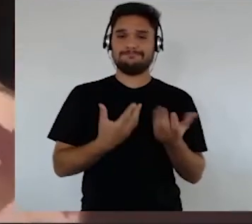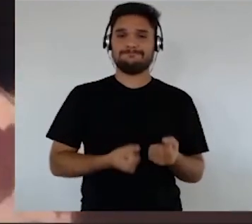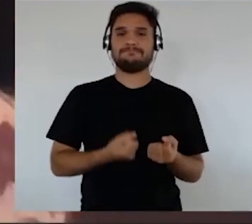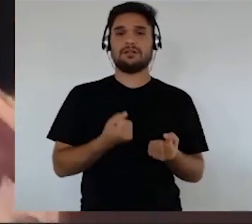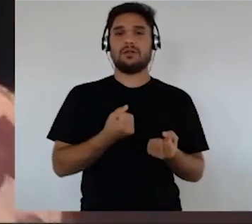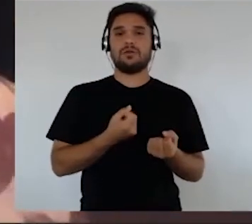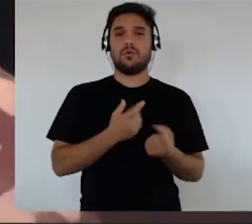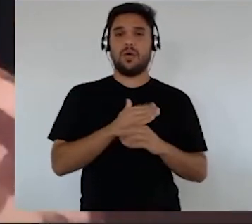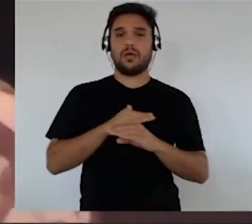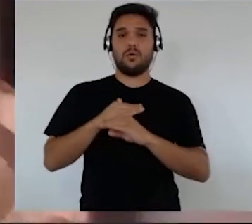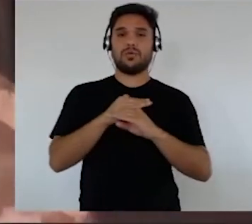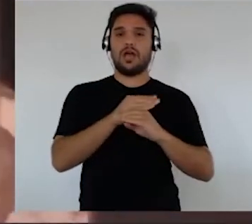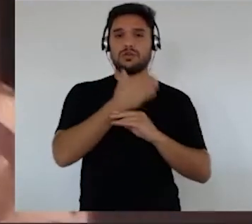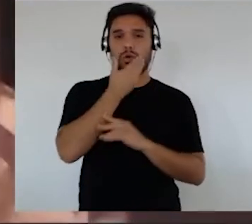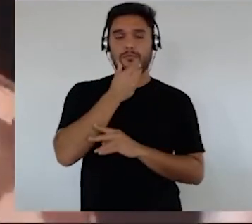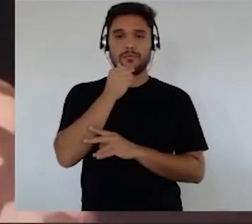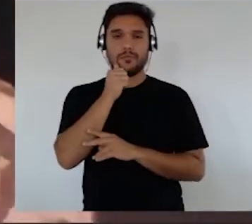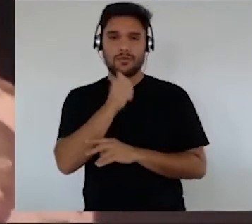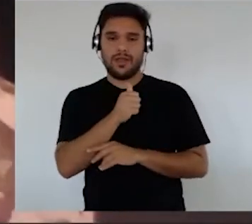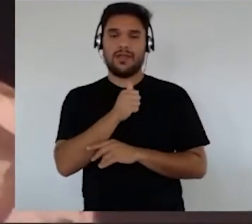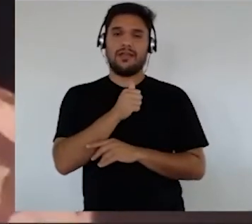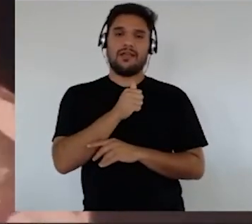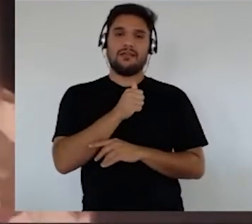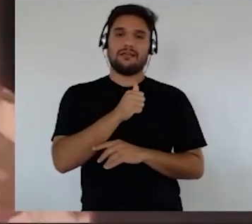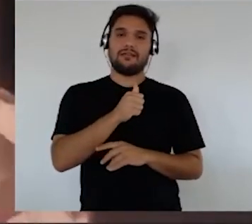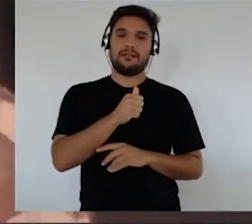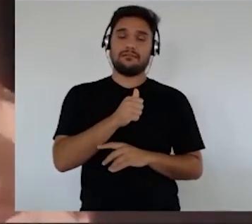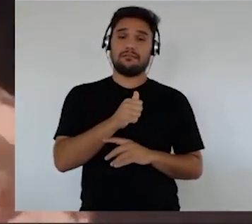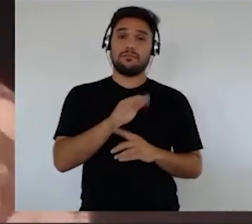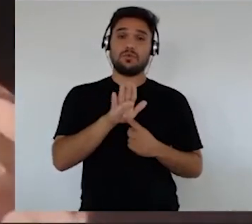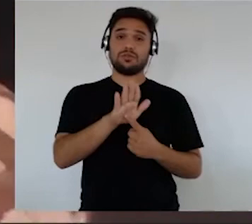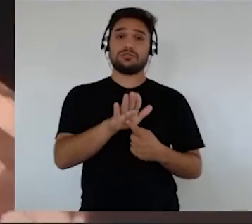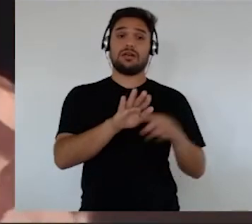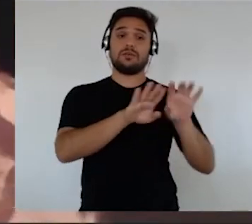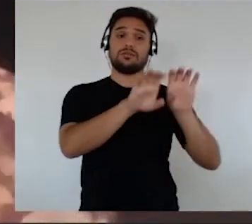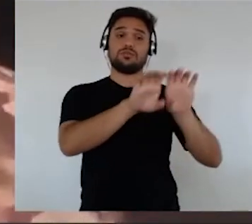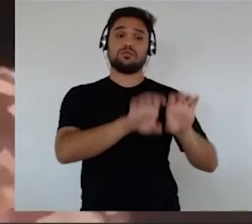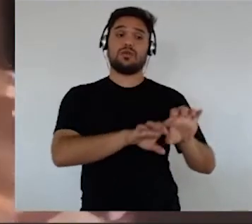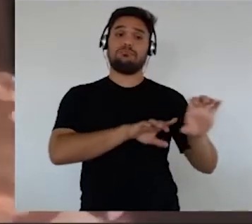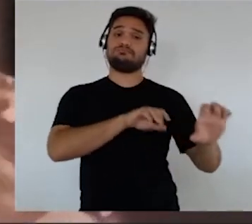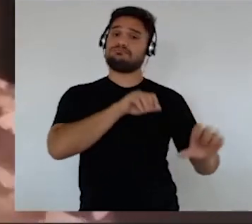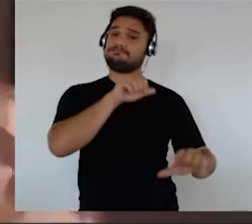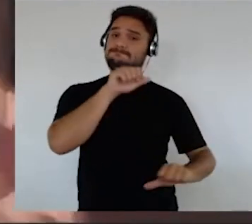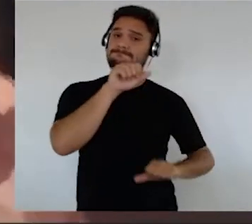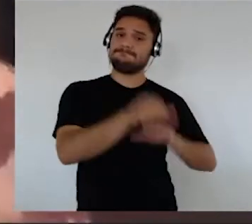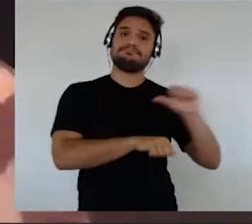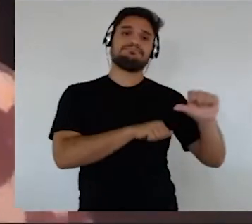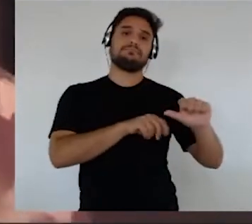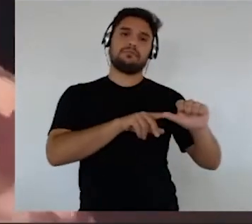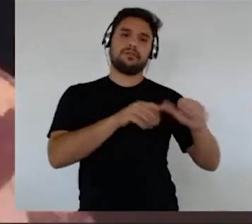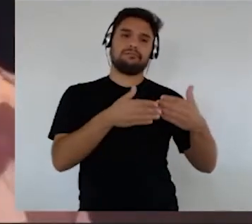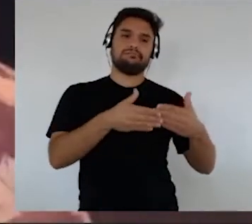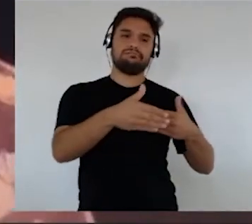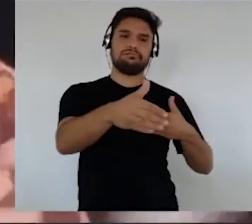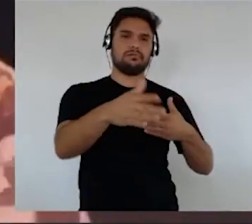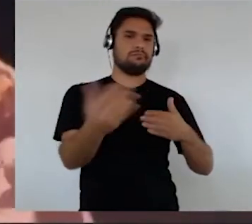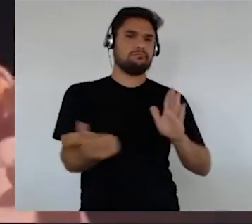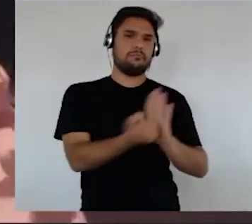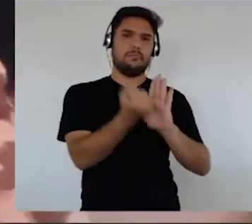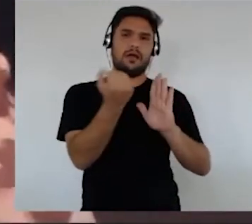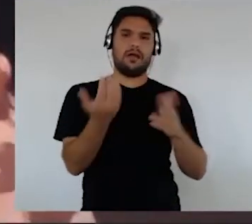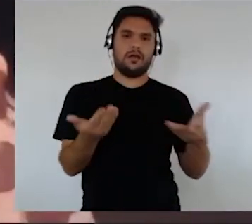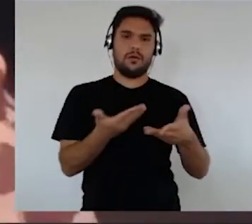paridade de gênero, promovendo, do ponto de vista estrutural, uma transformação que vai significar tanto dentro